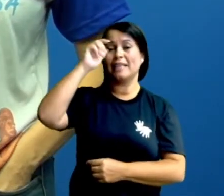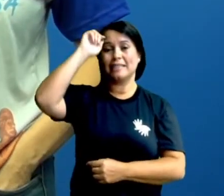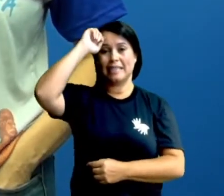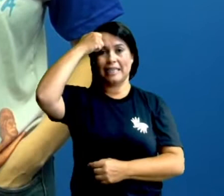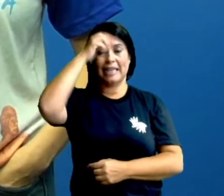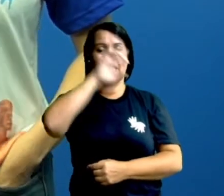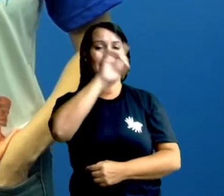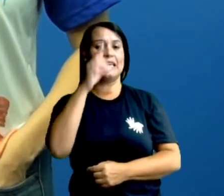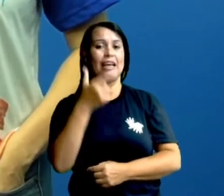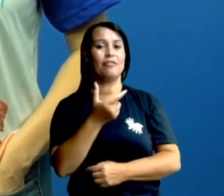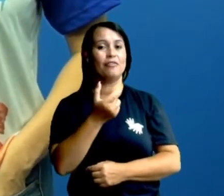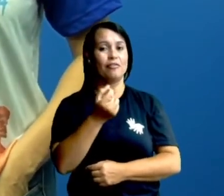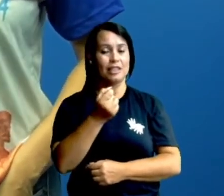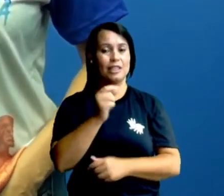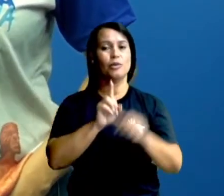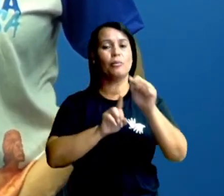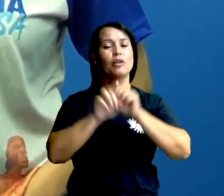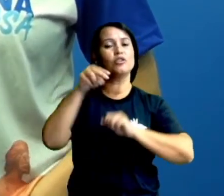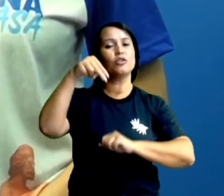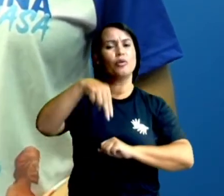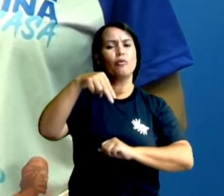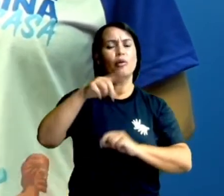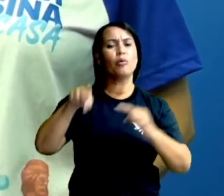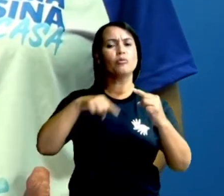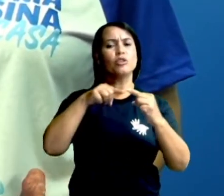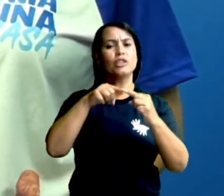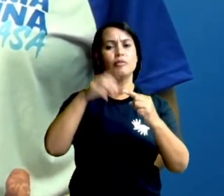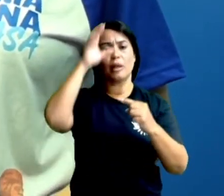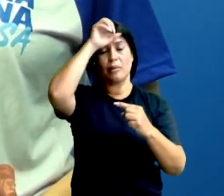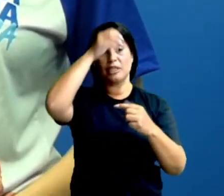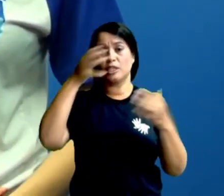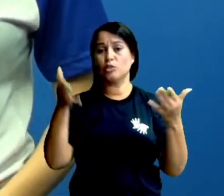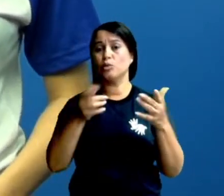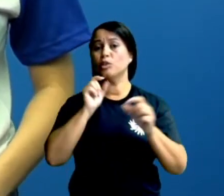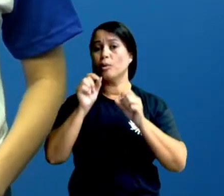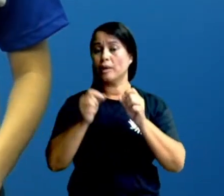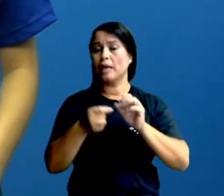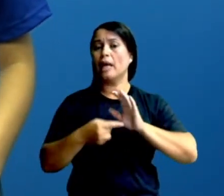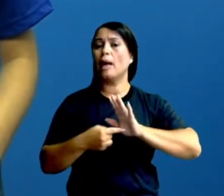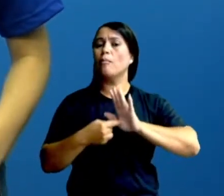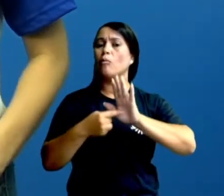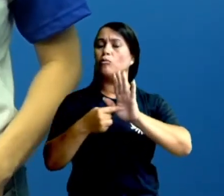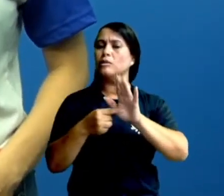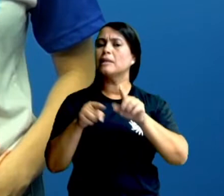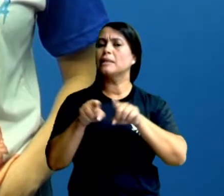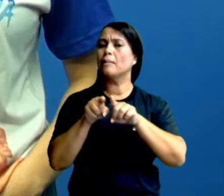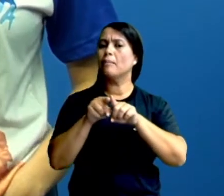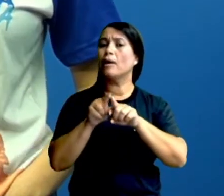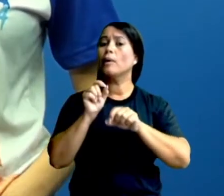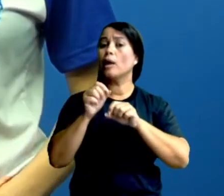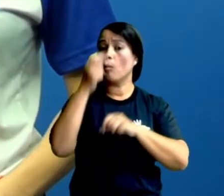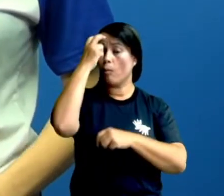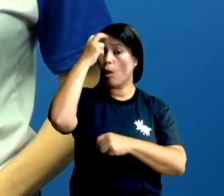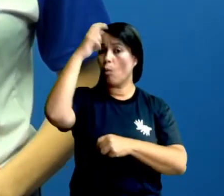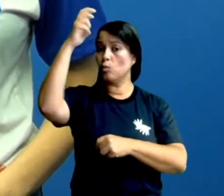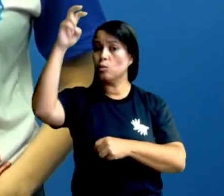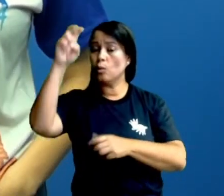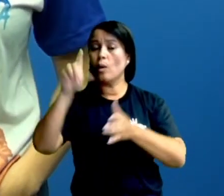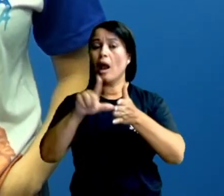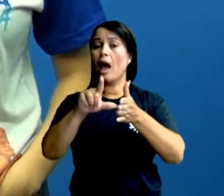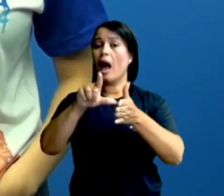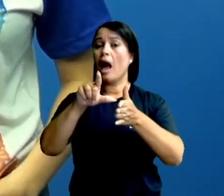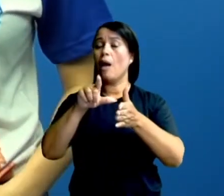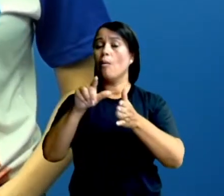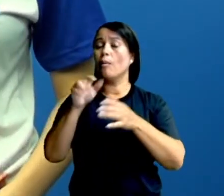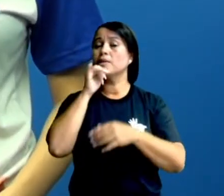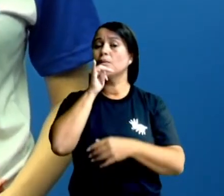de novembro. Então, o objetivo dessa aprendizagem é promover uma cultura antirracista, valorizando traços